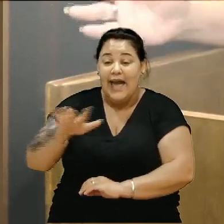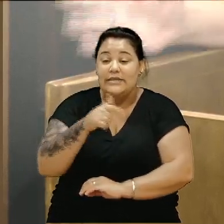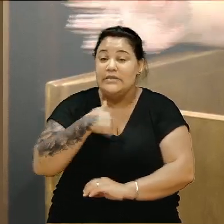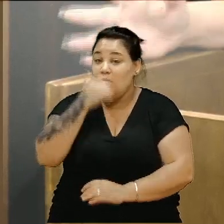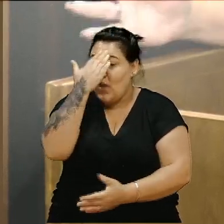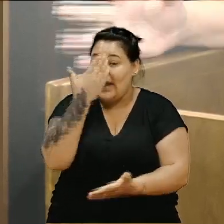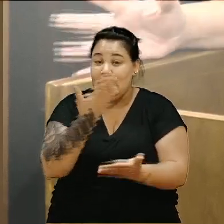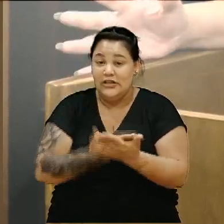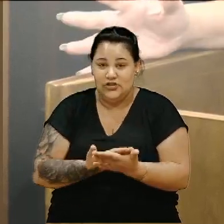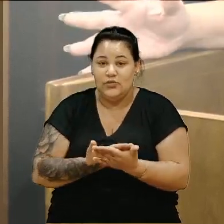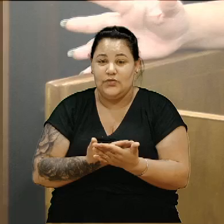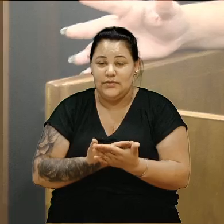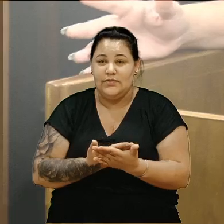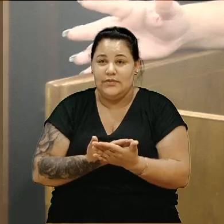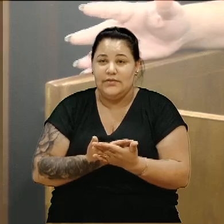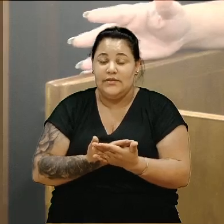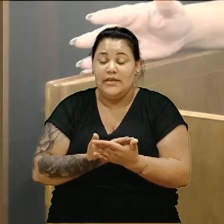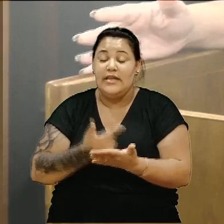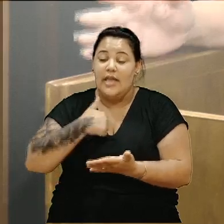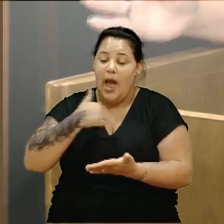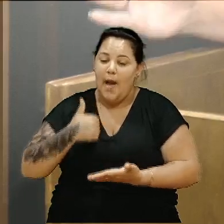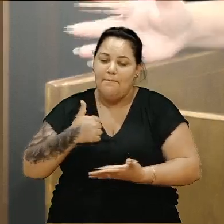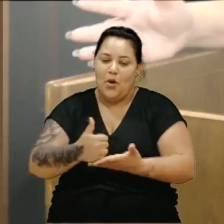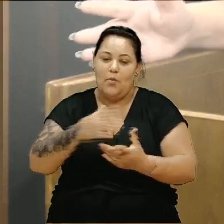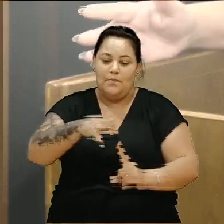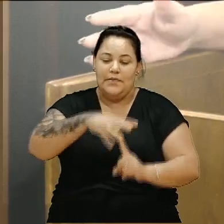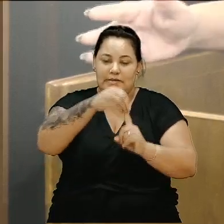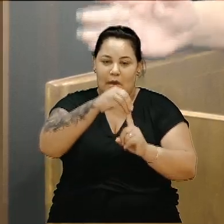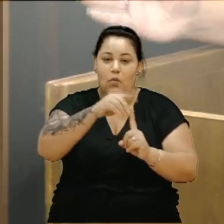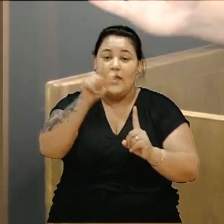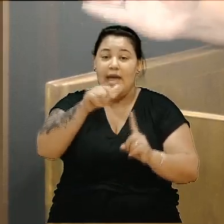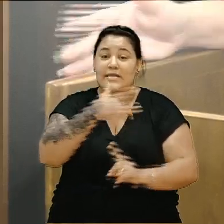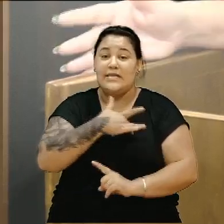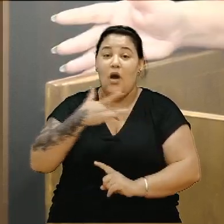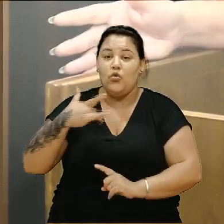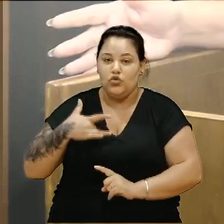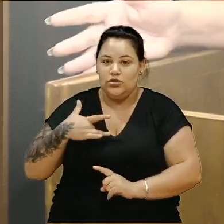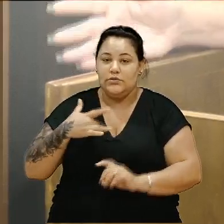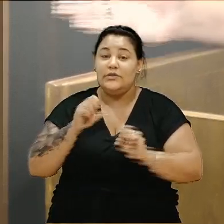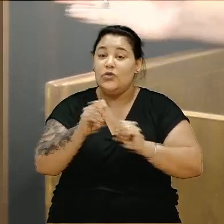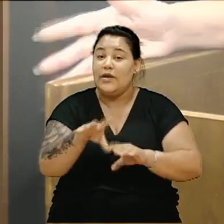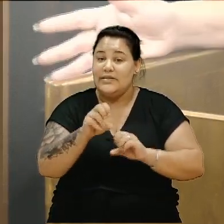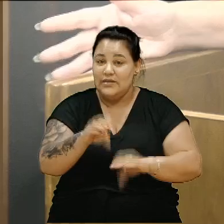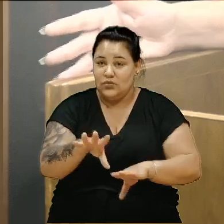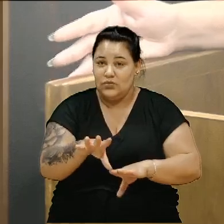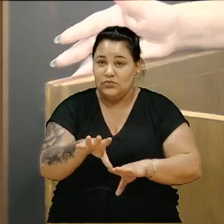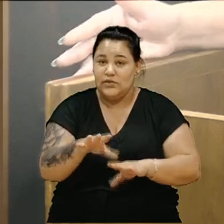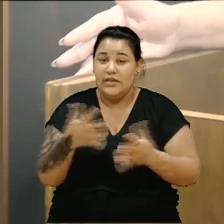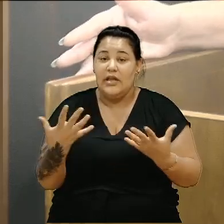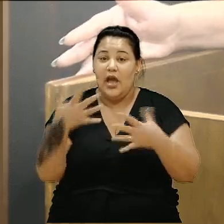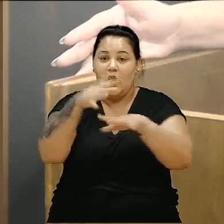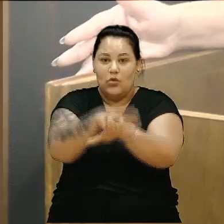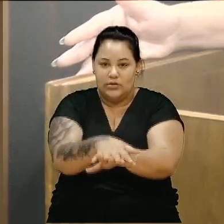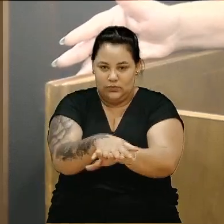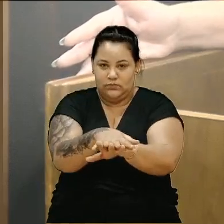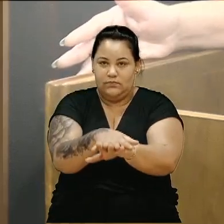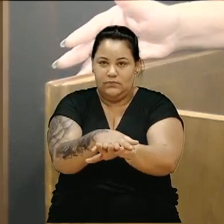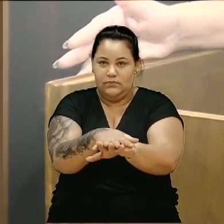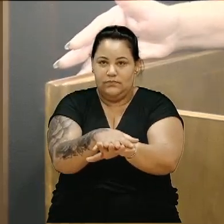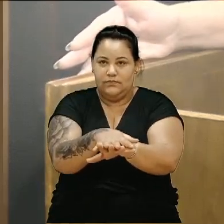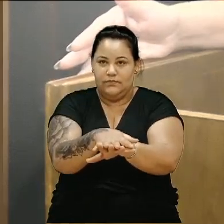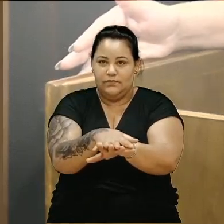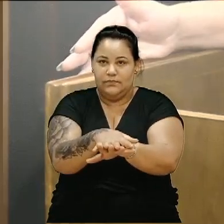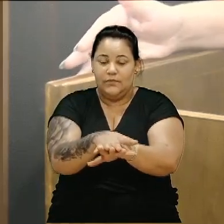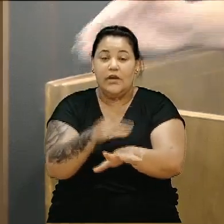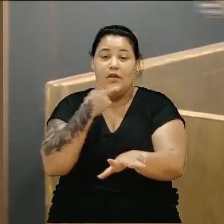que sejam as minhas bandeiras para esse mandato, que é na saúde, na educação e na inclusão, que foi uma bandeira que eu levantei